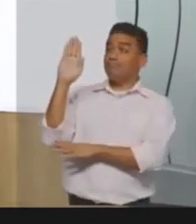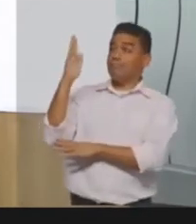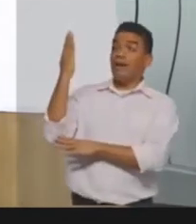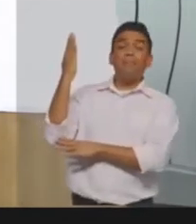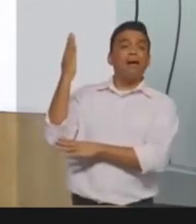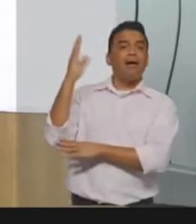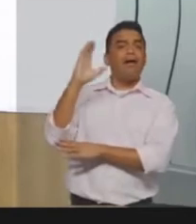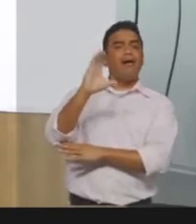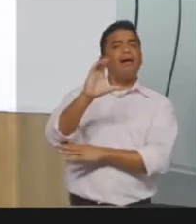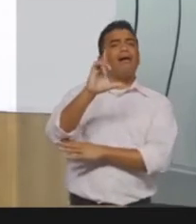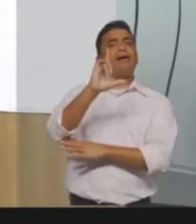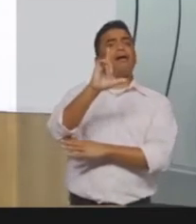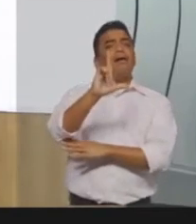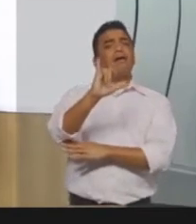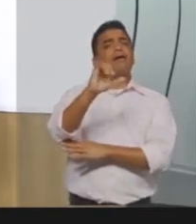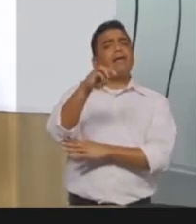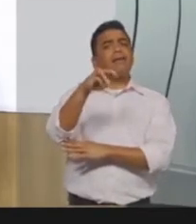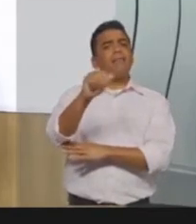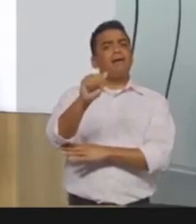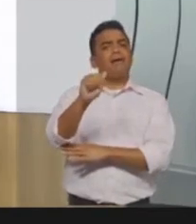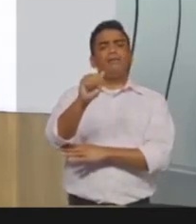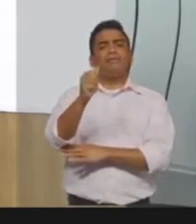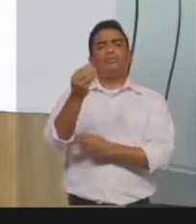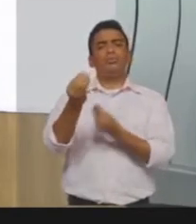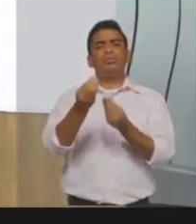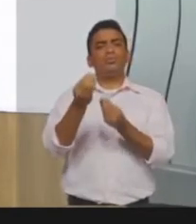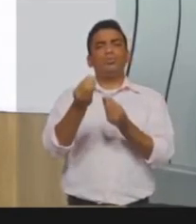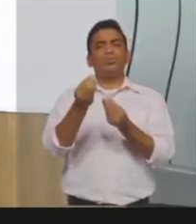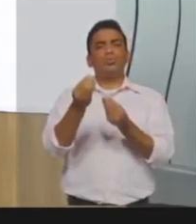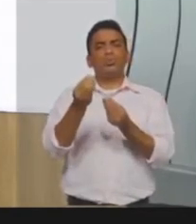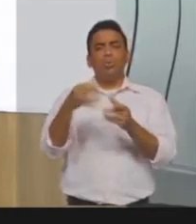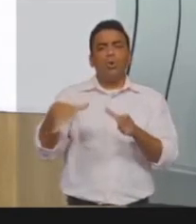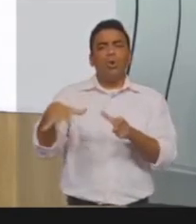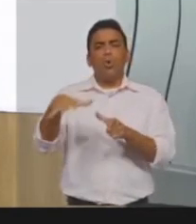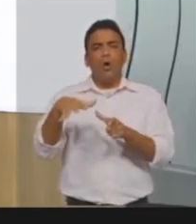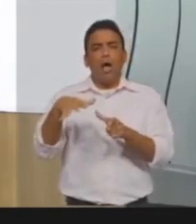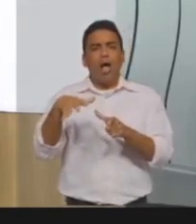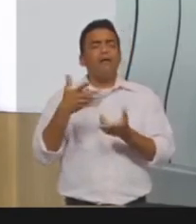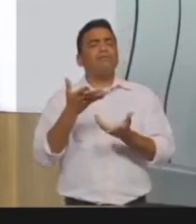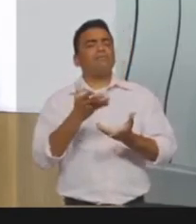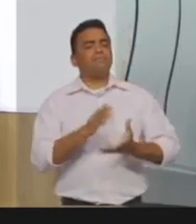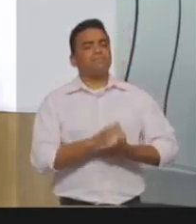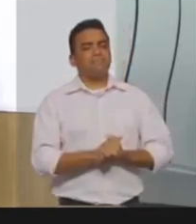clima, que vão determinar o clima de certas regiões.